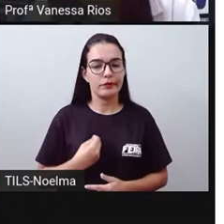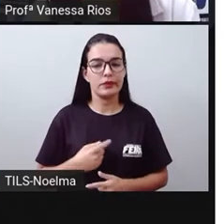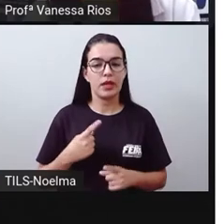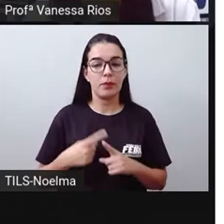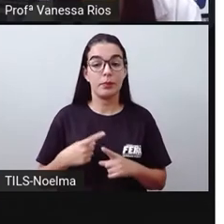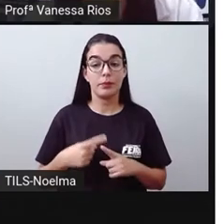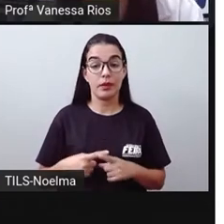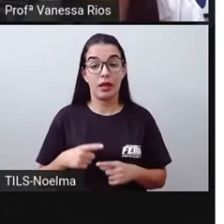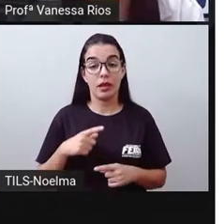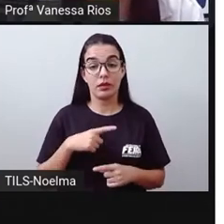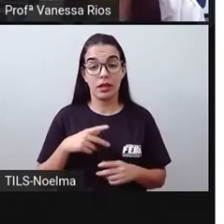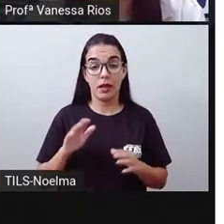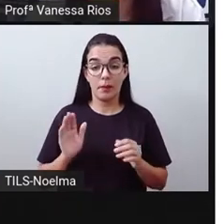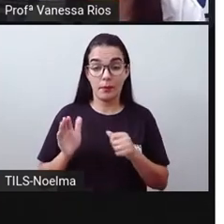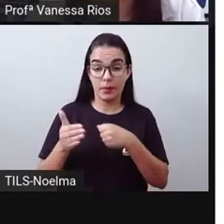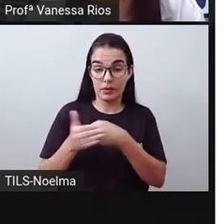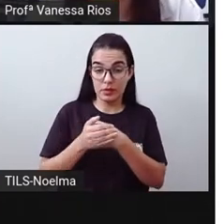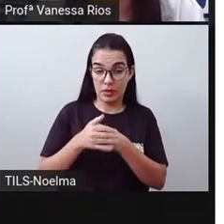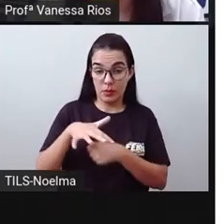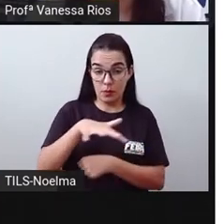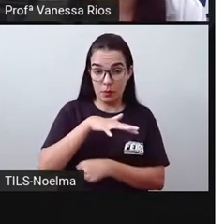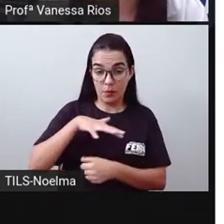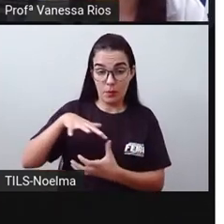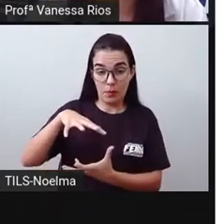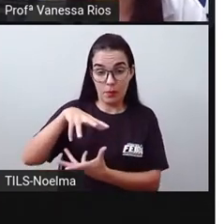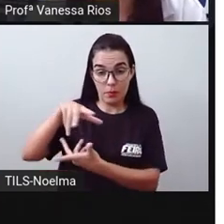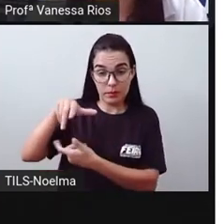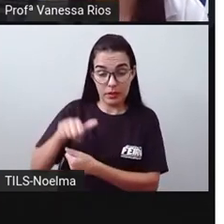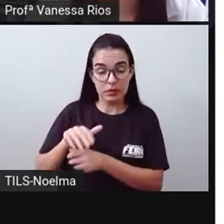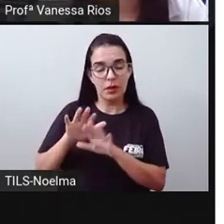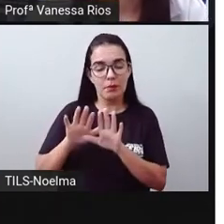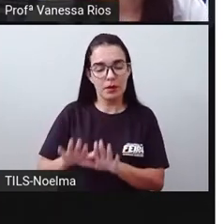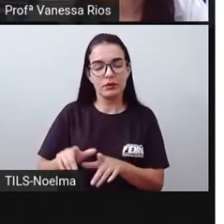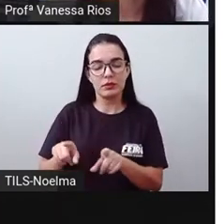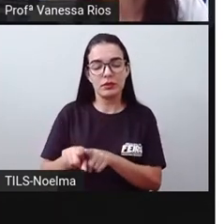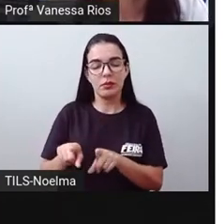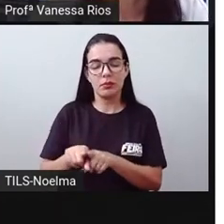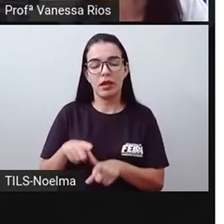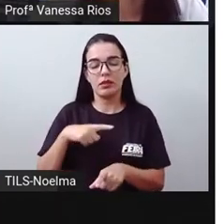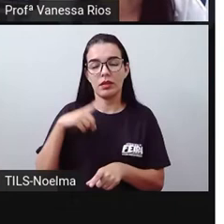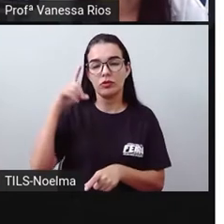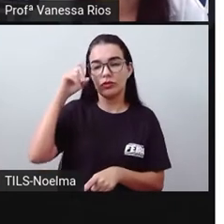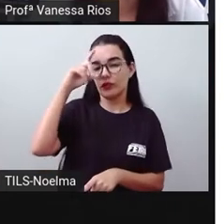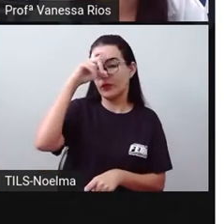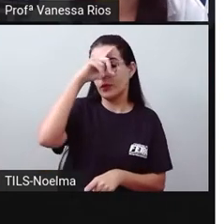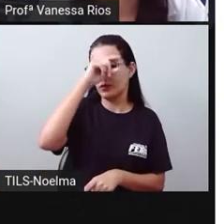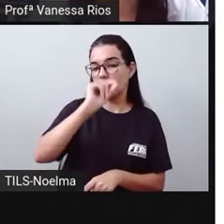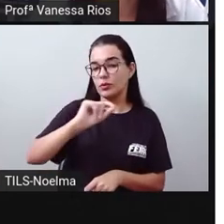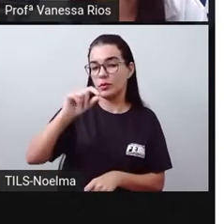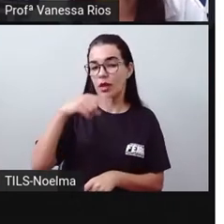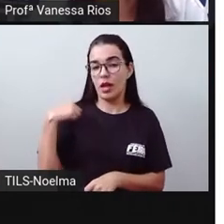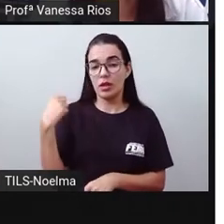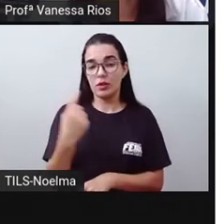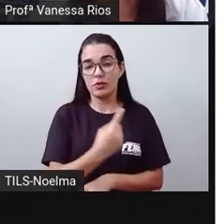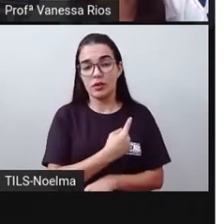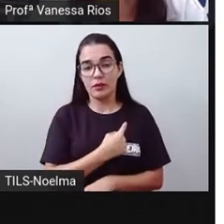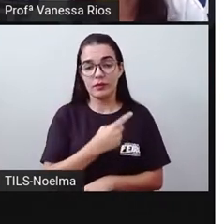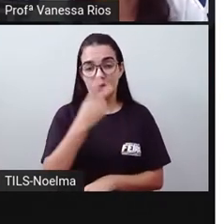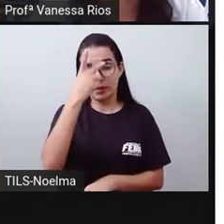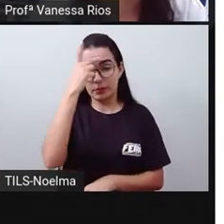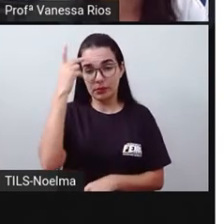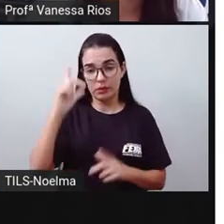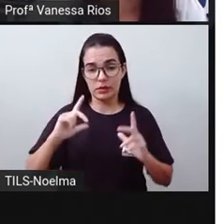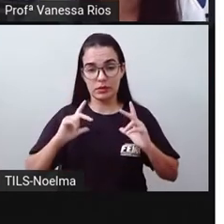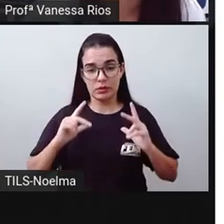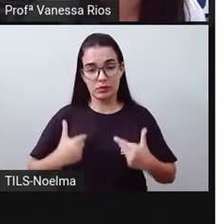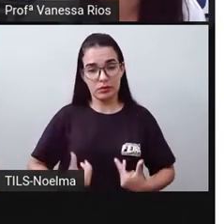à proteção ao meio ambiente, mas trazendo diversas dificuldades até para a nossa vida como um ser